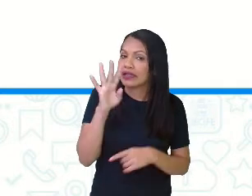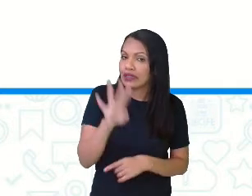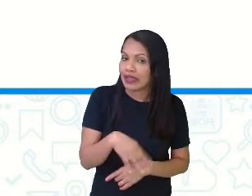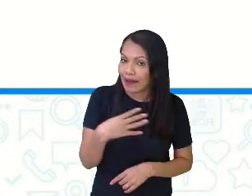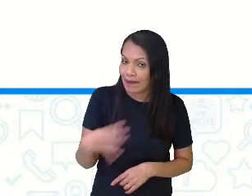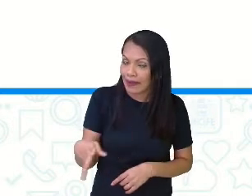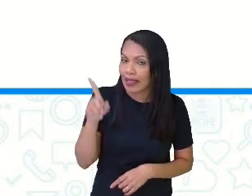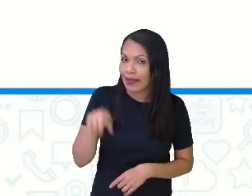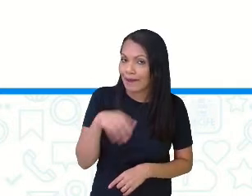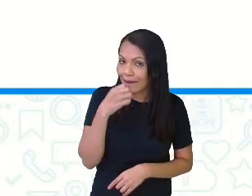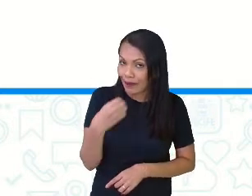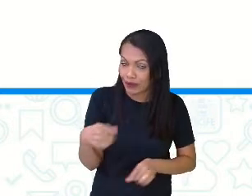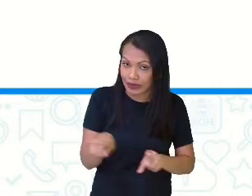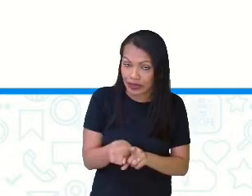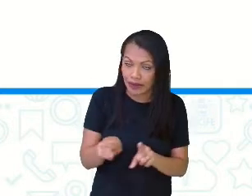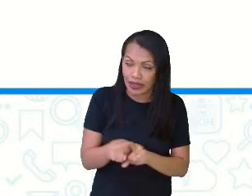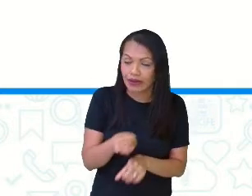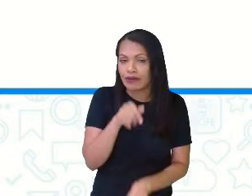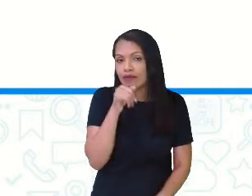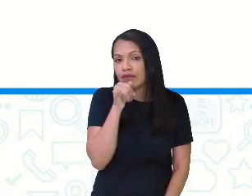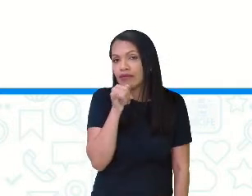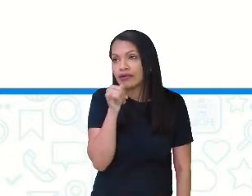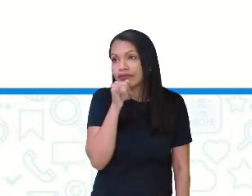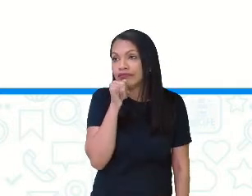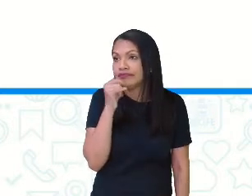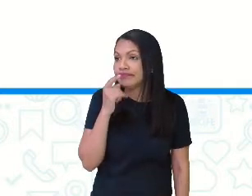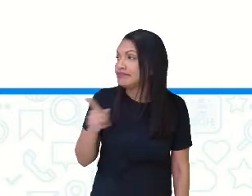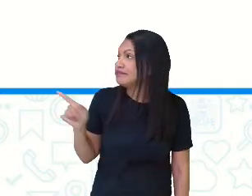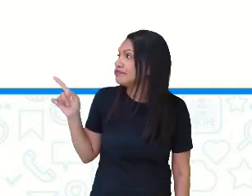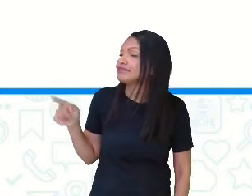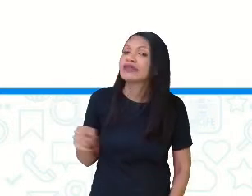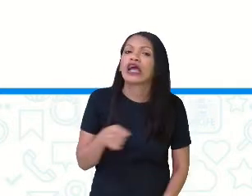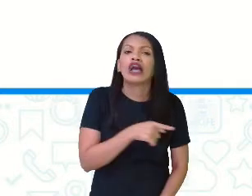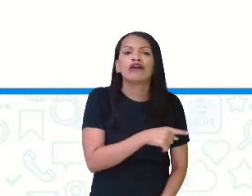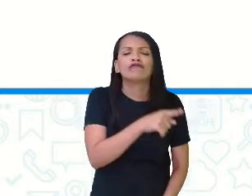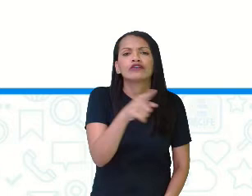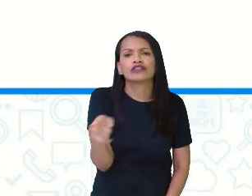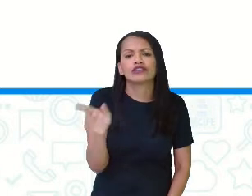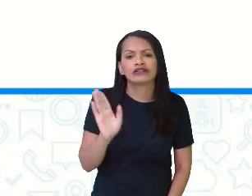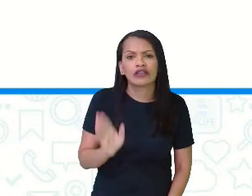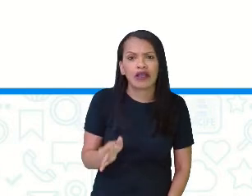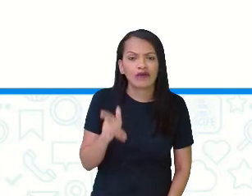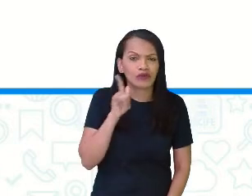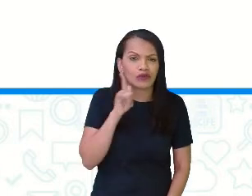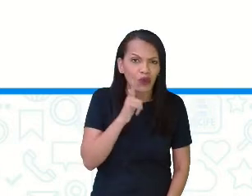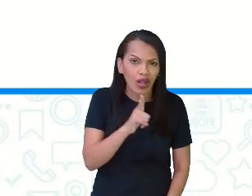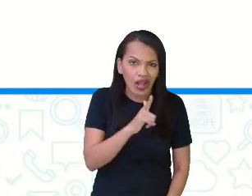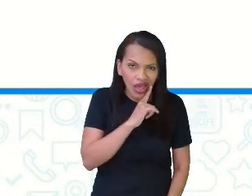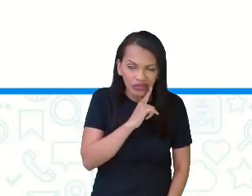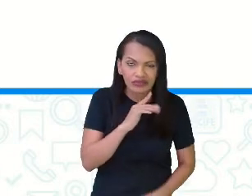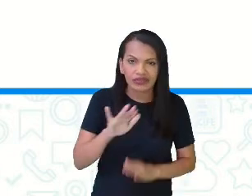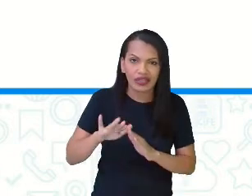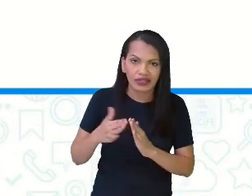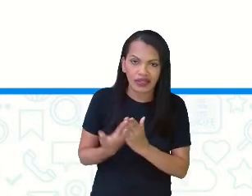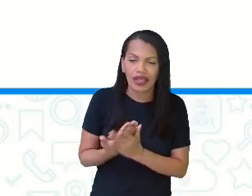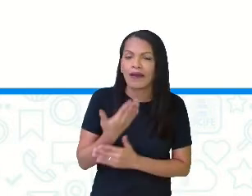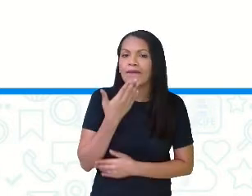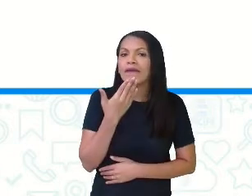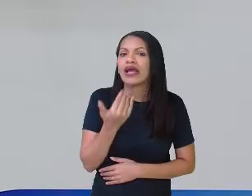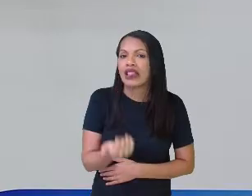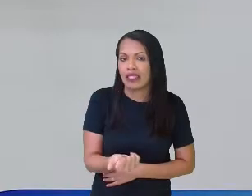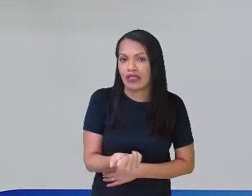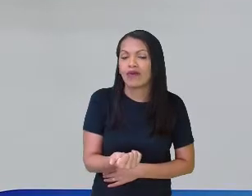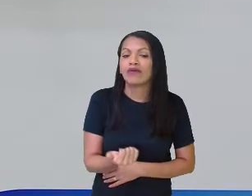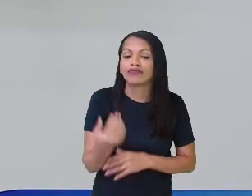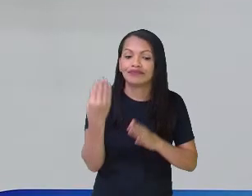a gente faz, por exemplo, esse exemplo que eu dei a vocês da merenda, é melhor colocar os